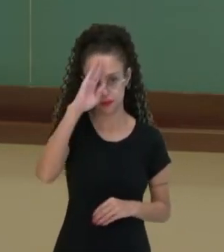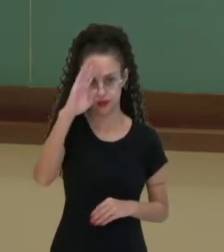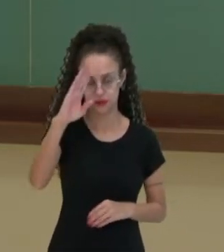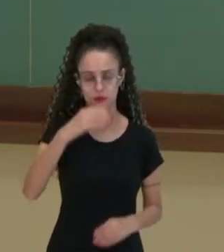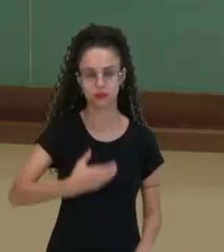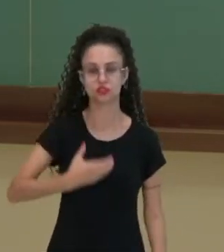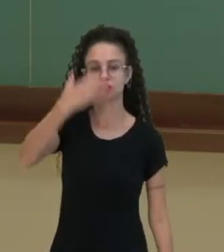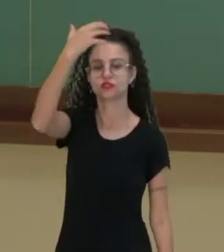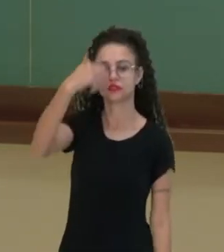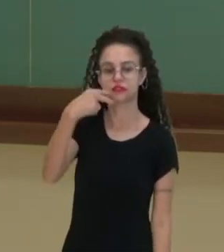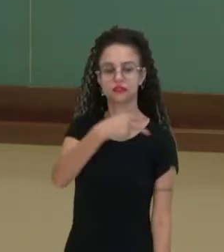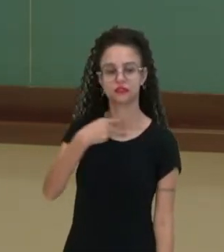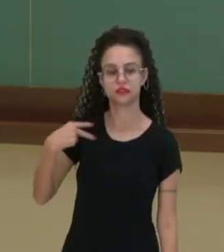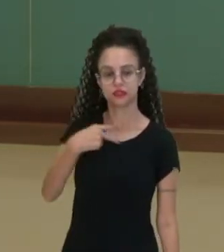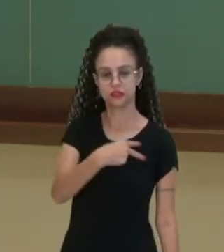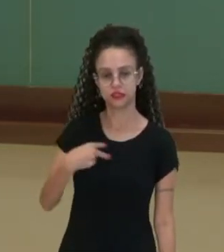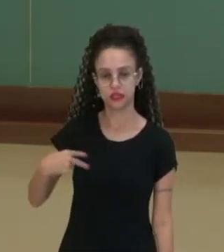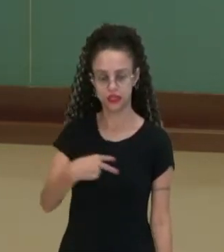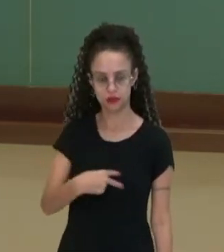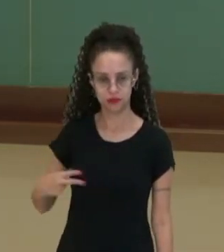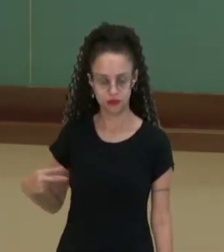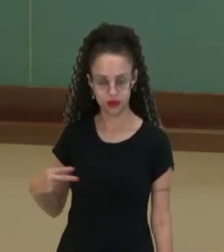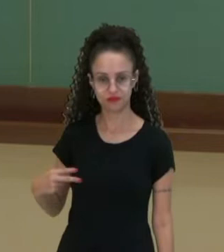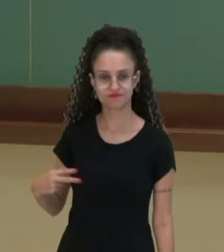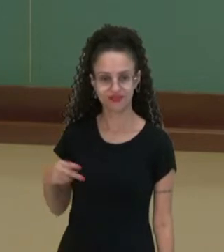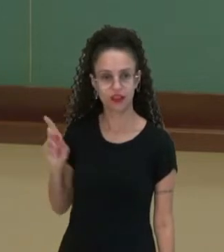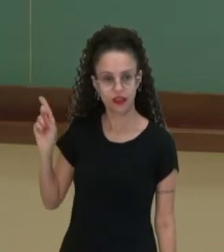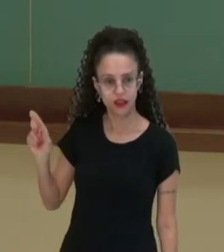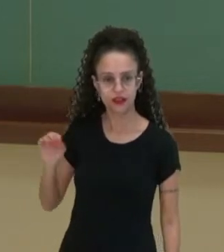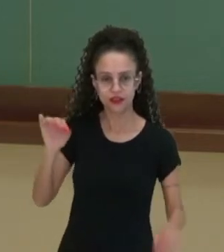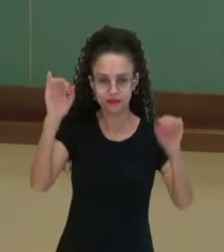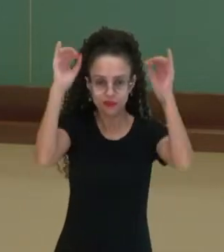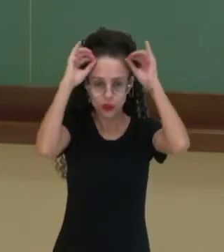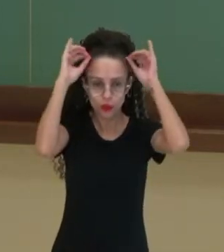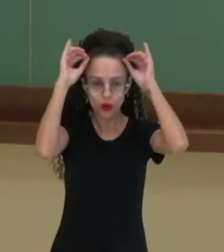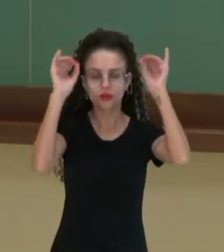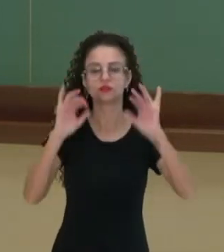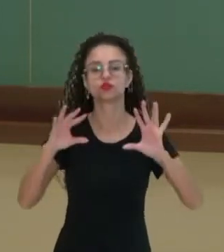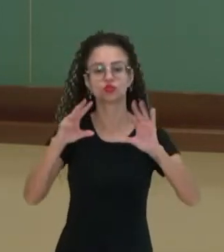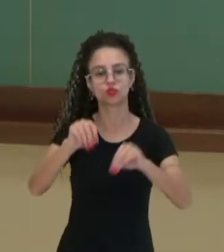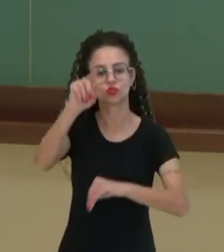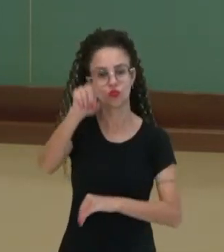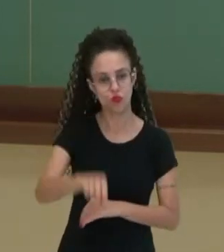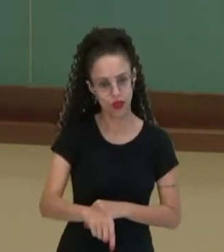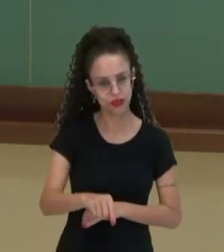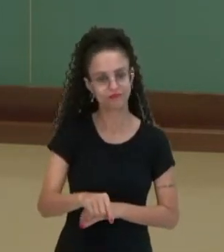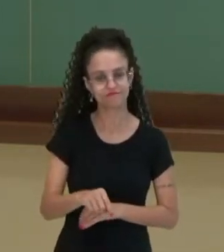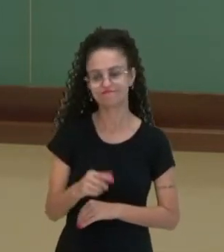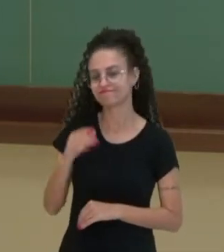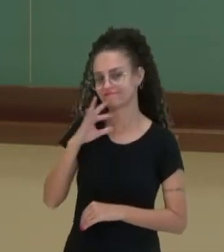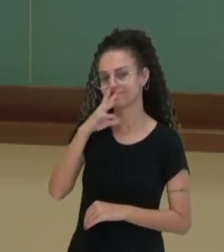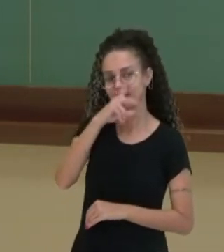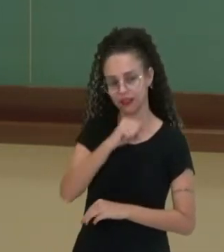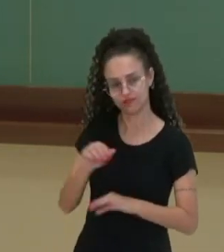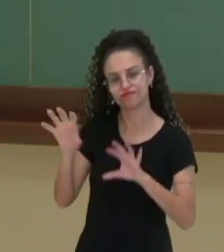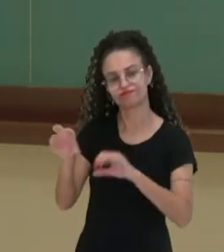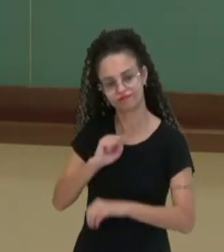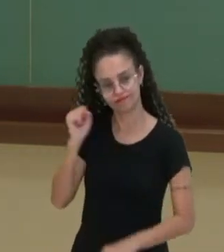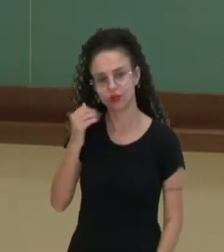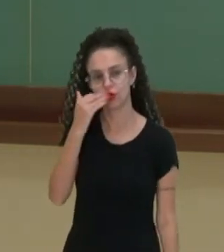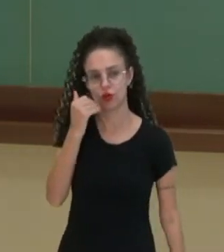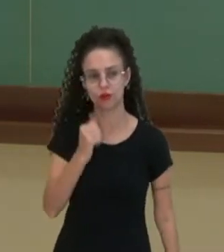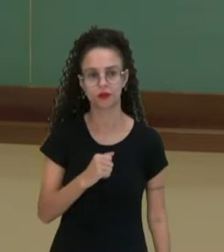zebra, né? Hipopótamo, rinoceronte, todos esses animais, eles servem de alimento para o leão, tá? E claro,